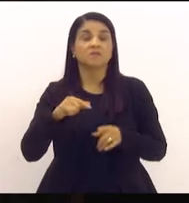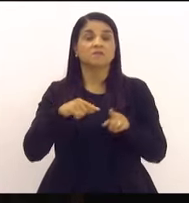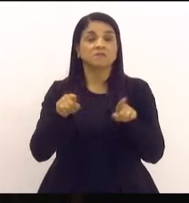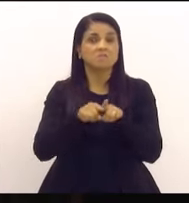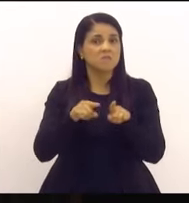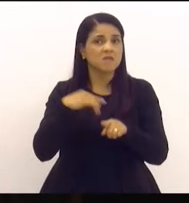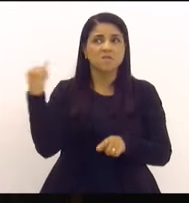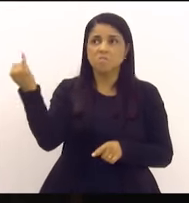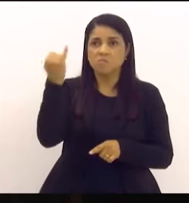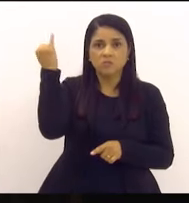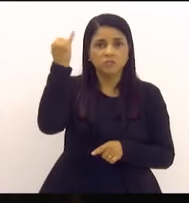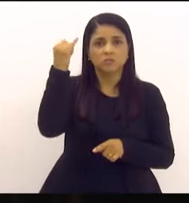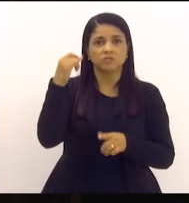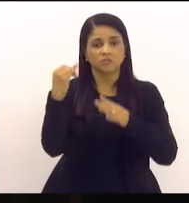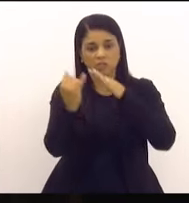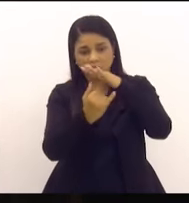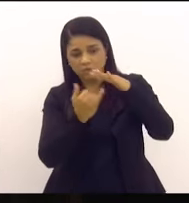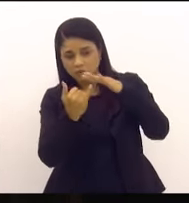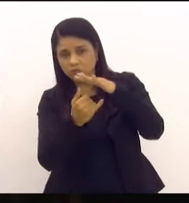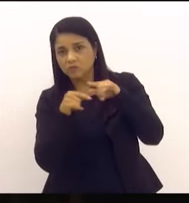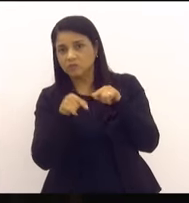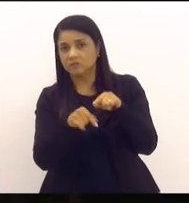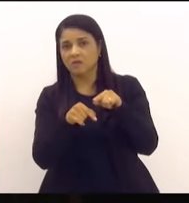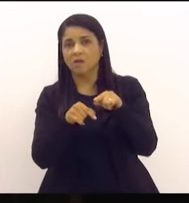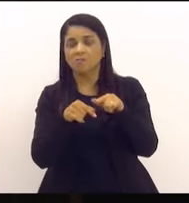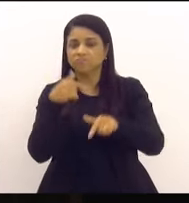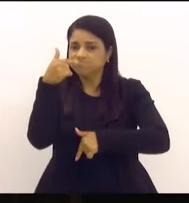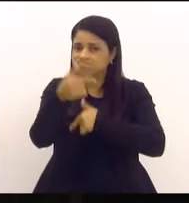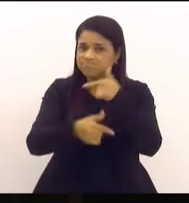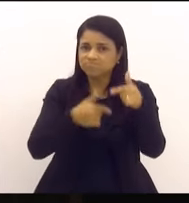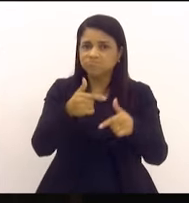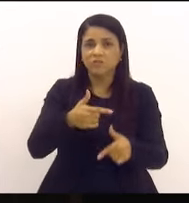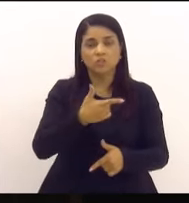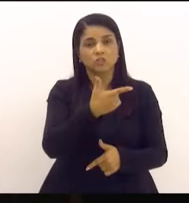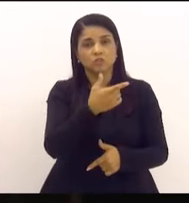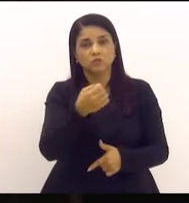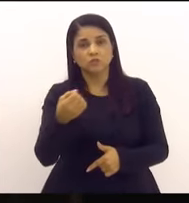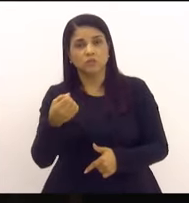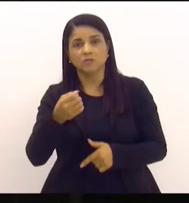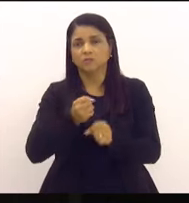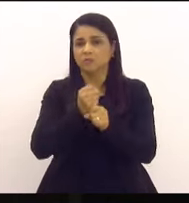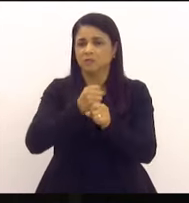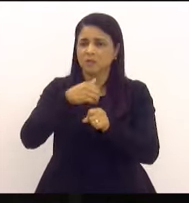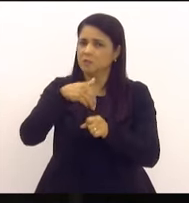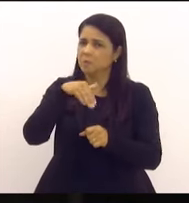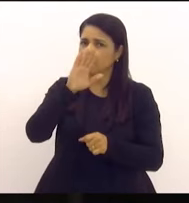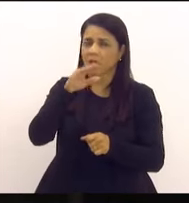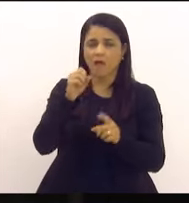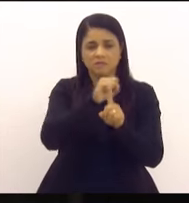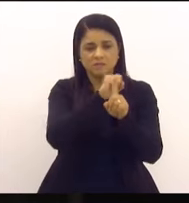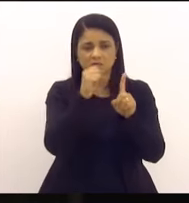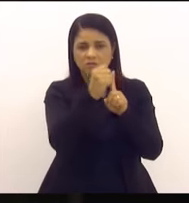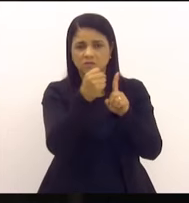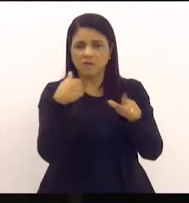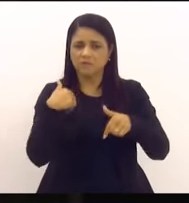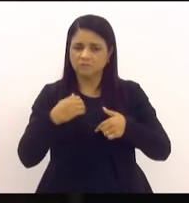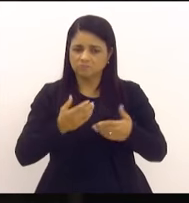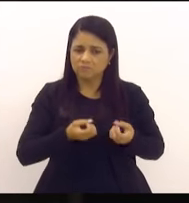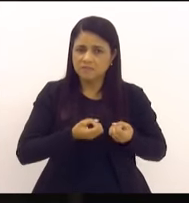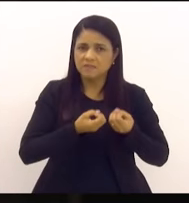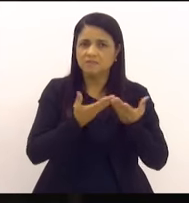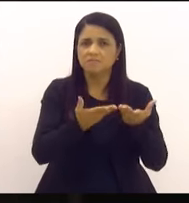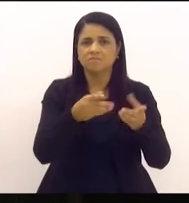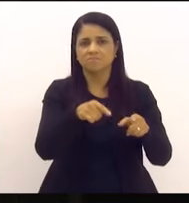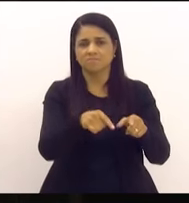faz a instituição servir por mais de 200 anos a sociedade de maneira exemplar.